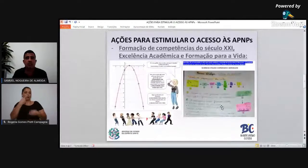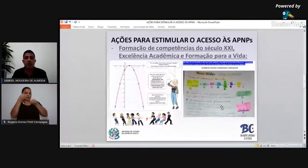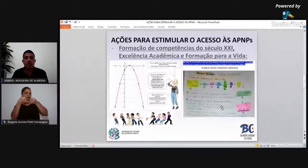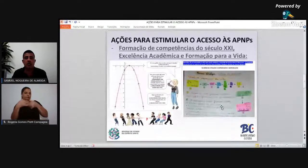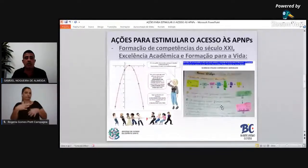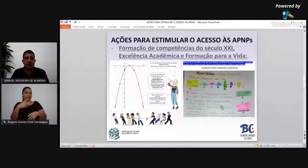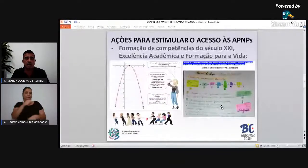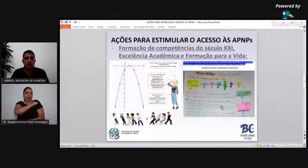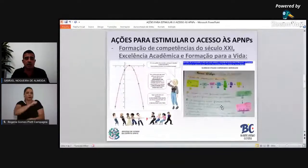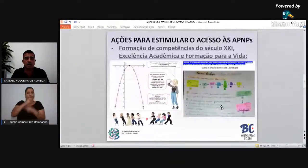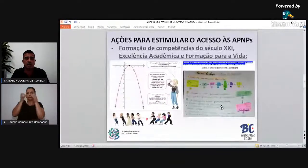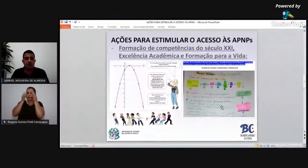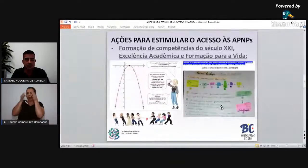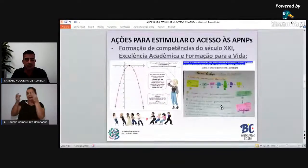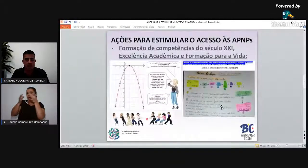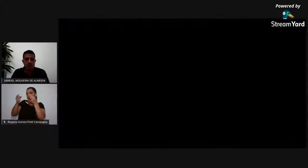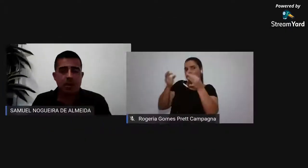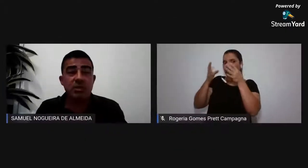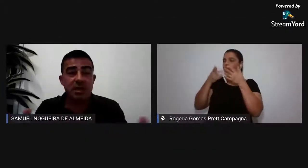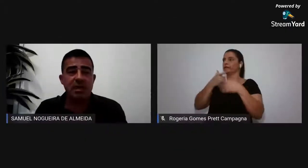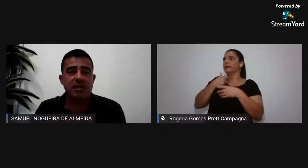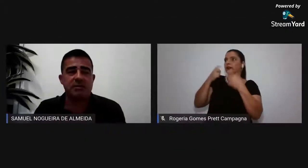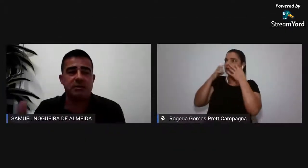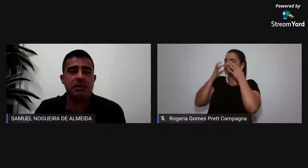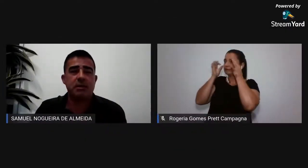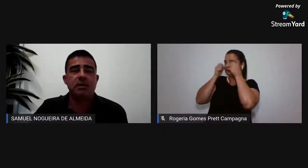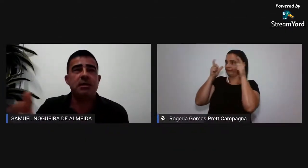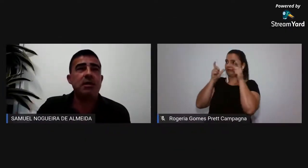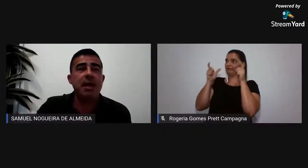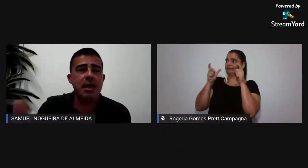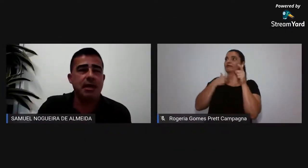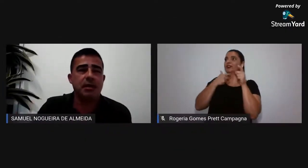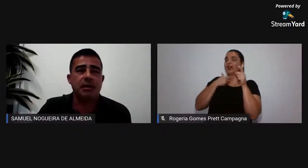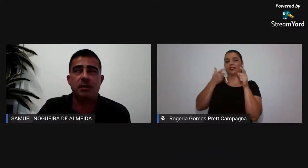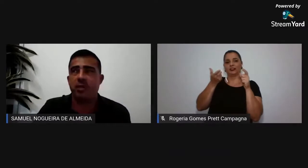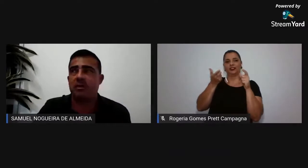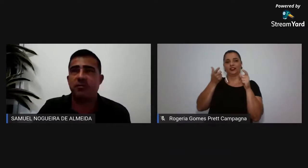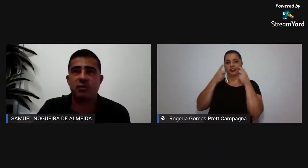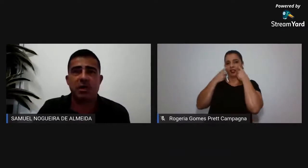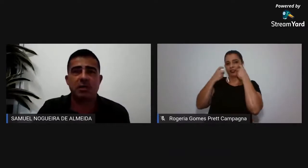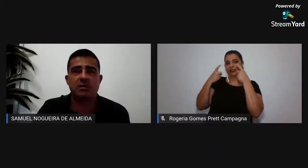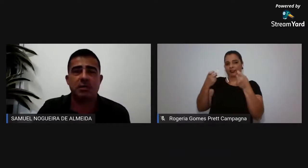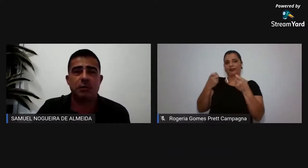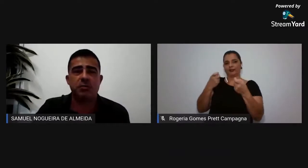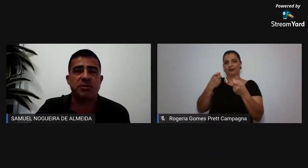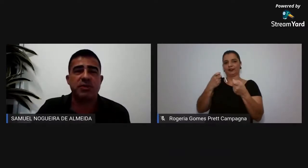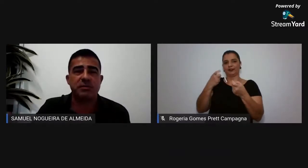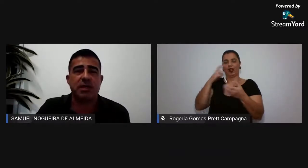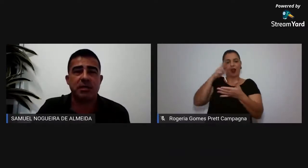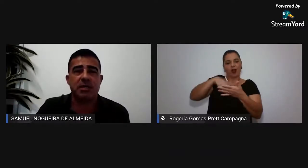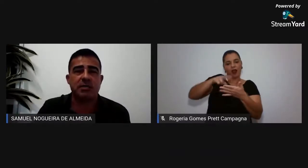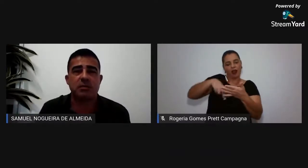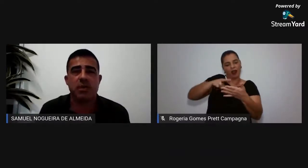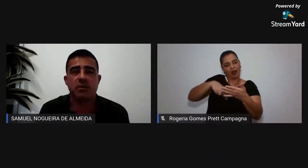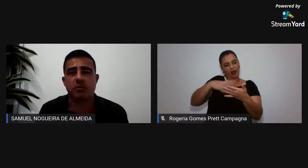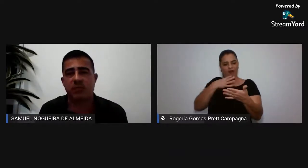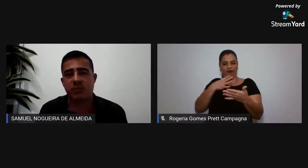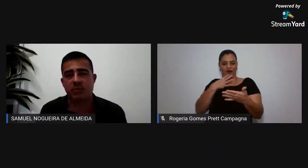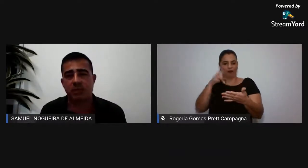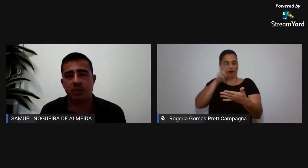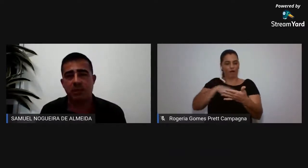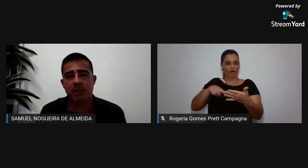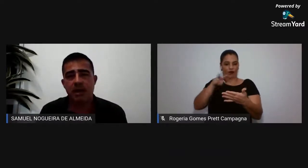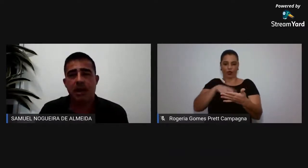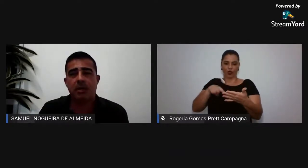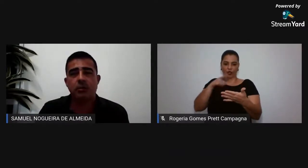do estudante, né? Isso faz com que ele tenha o interesse em ler aquilo ali, porque ele está visualizando, é como se